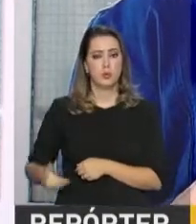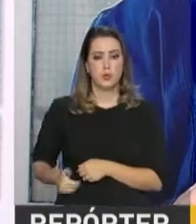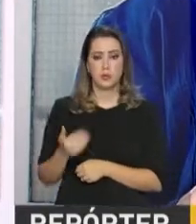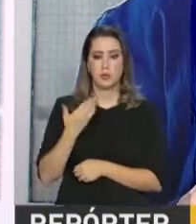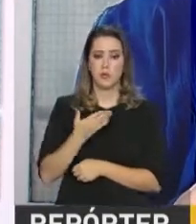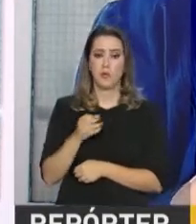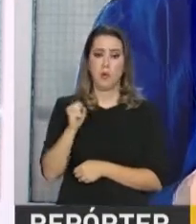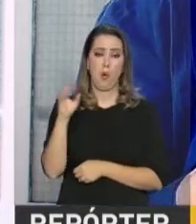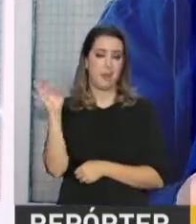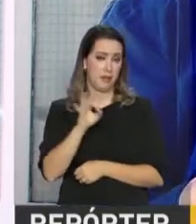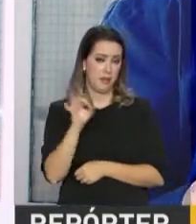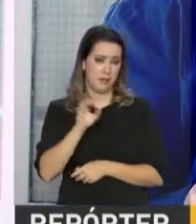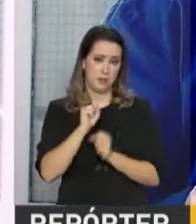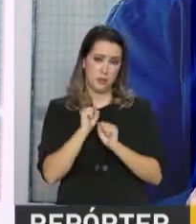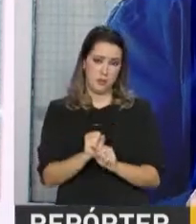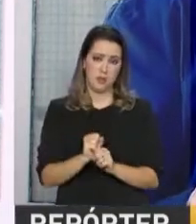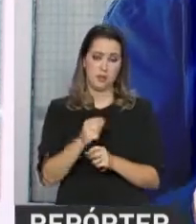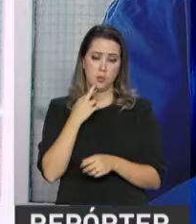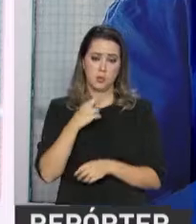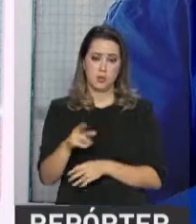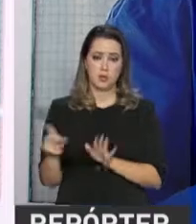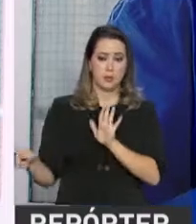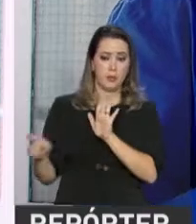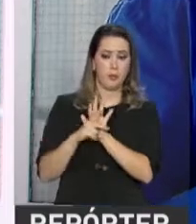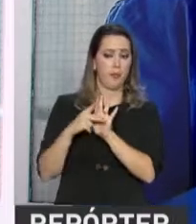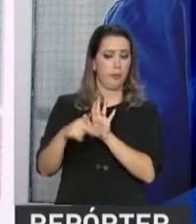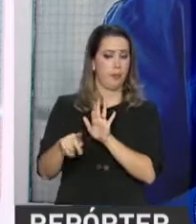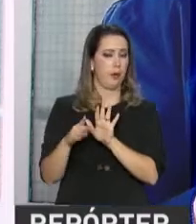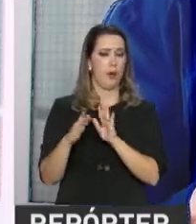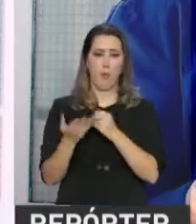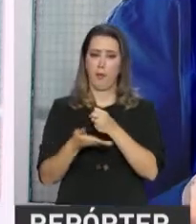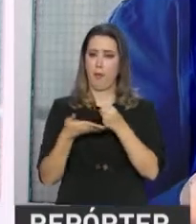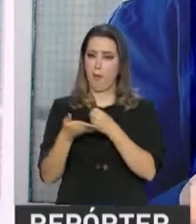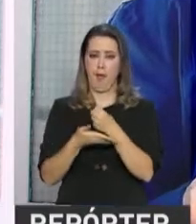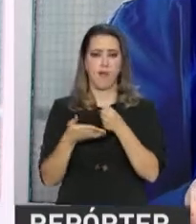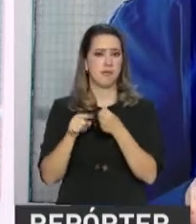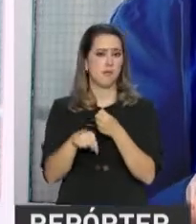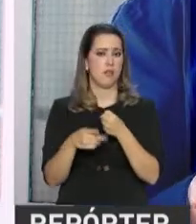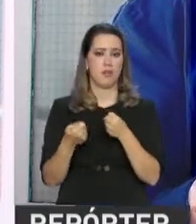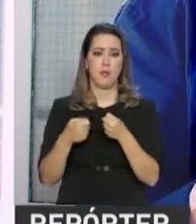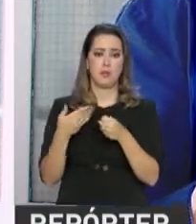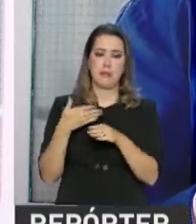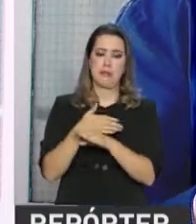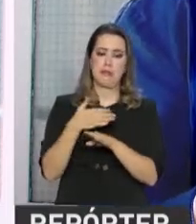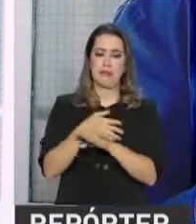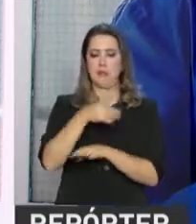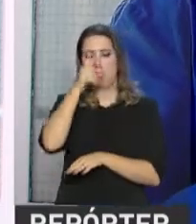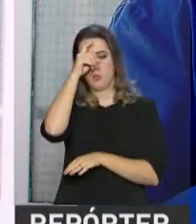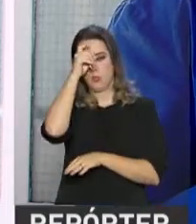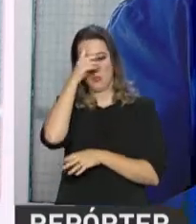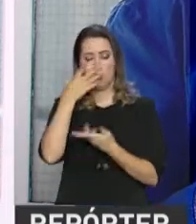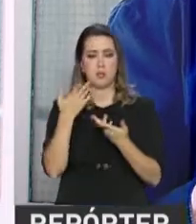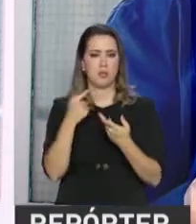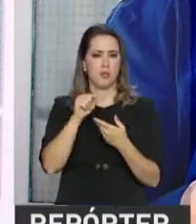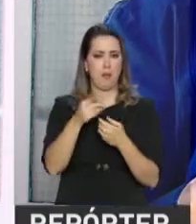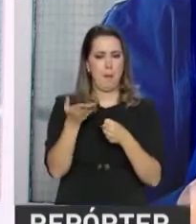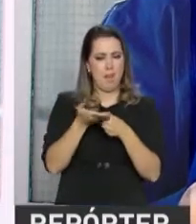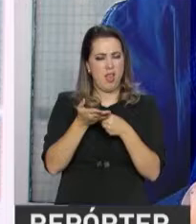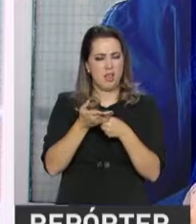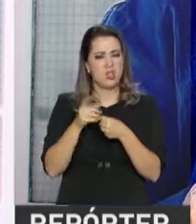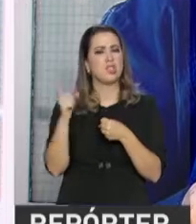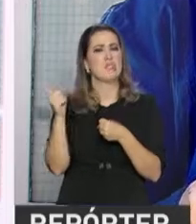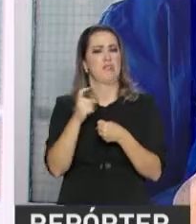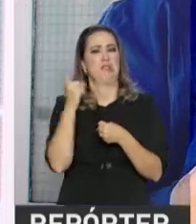da população possam ser resolvidos já na saúde básica ficando apenas 20% para média e alta